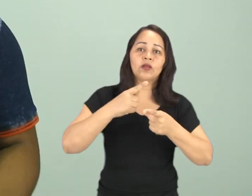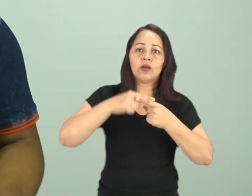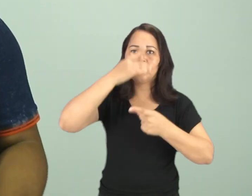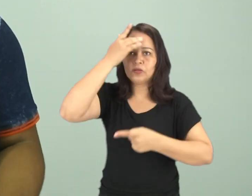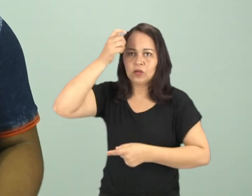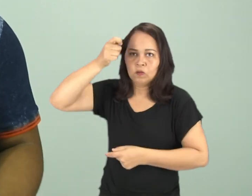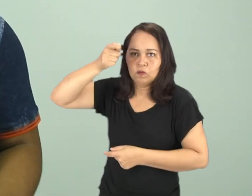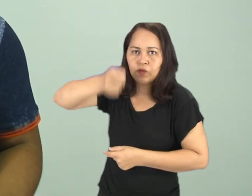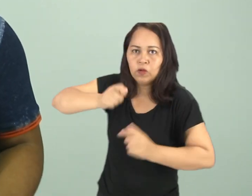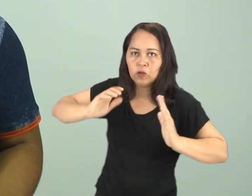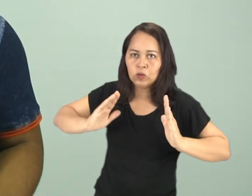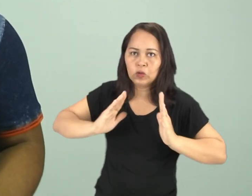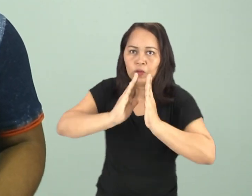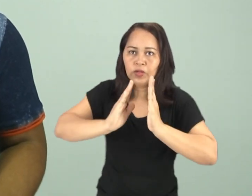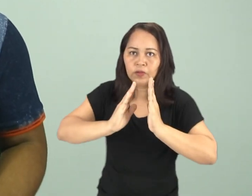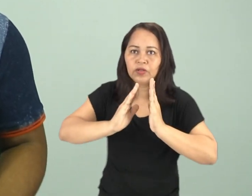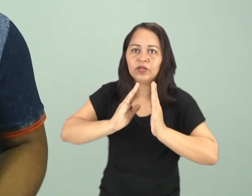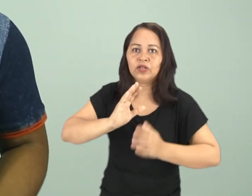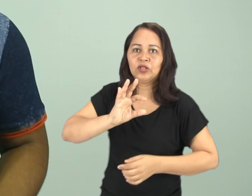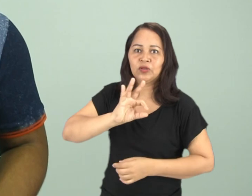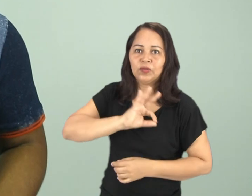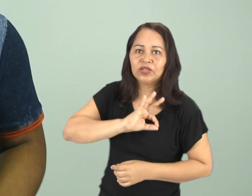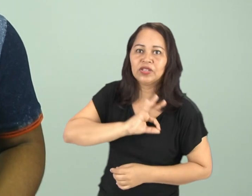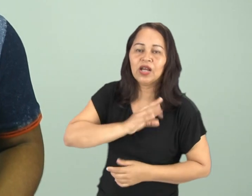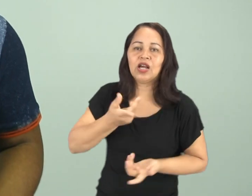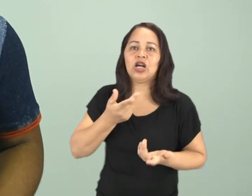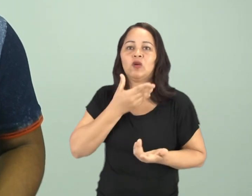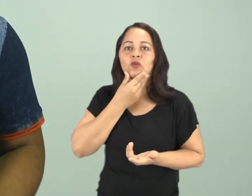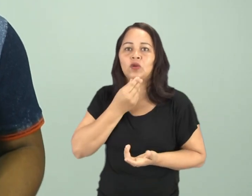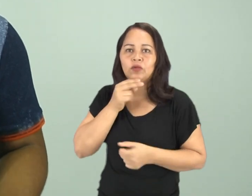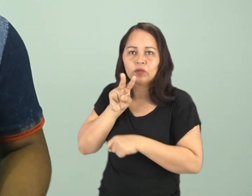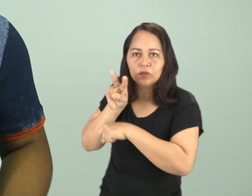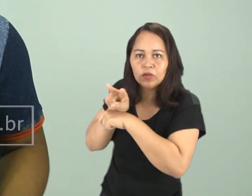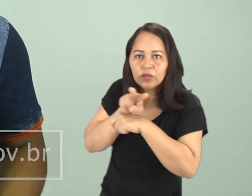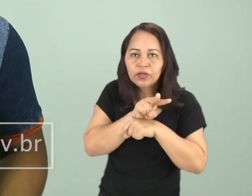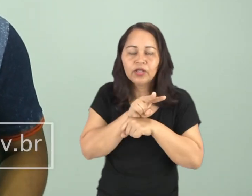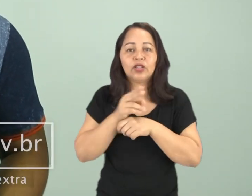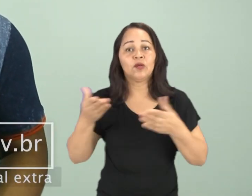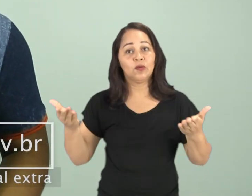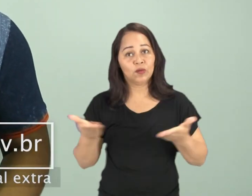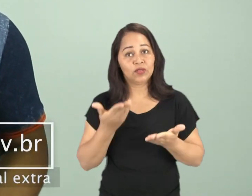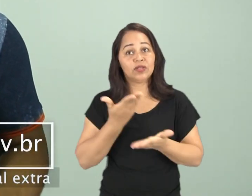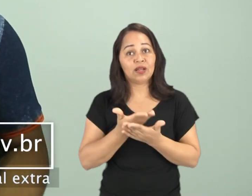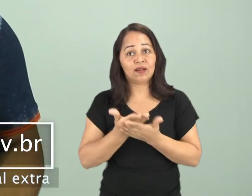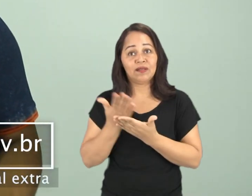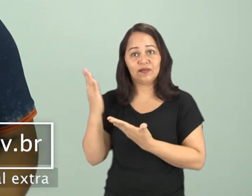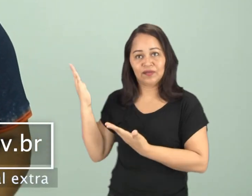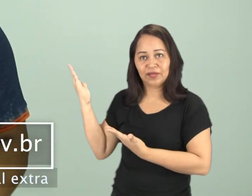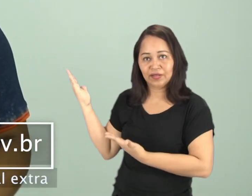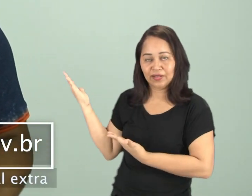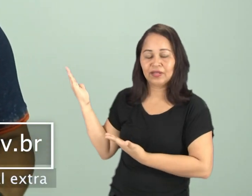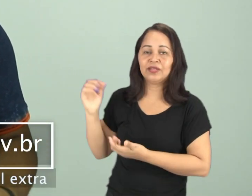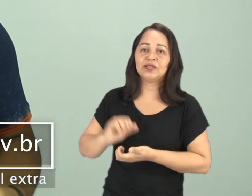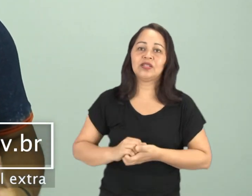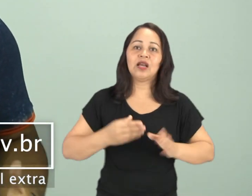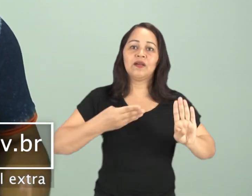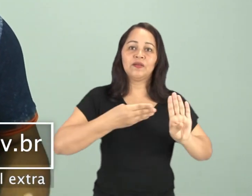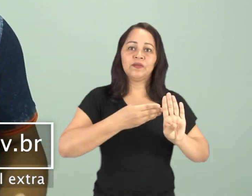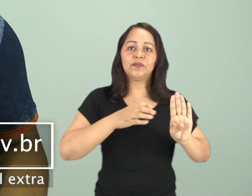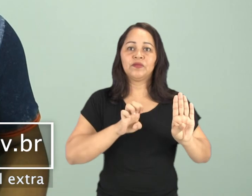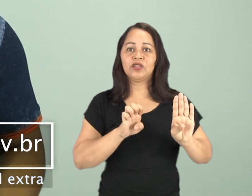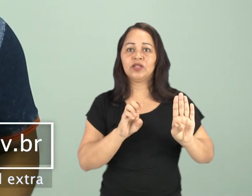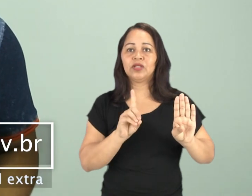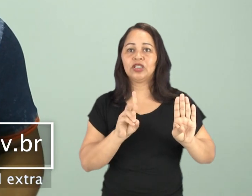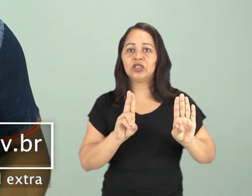porteiro, e aí vai, tá? Certo? Então essa foi a aula de hoje, tá bom? Acessem a